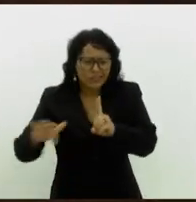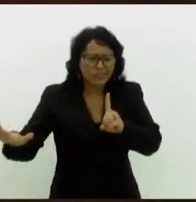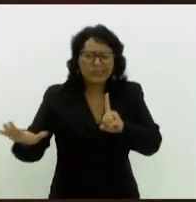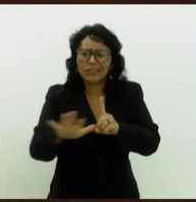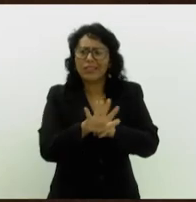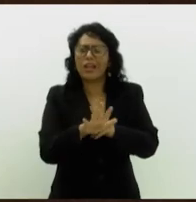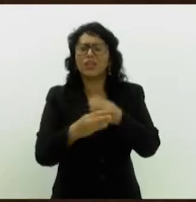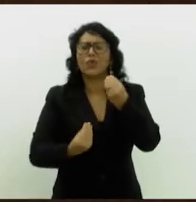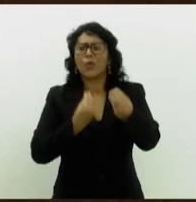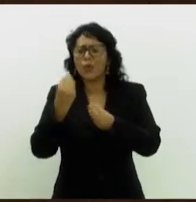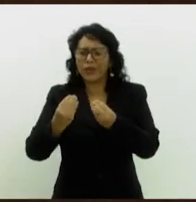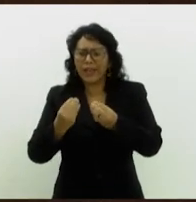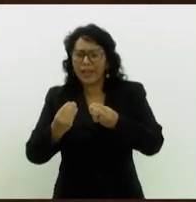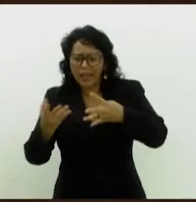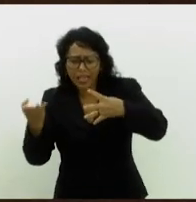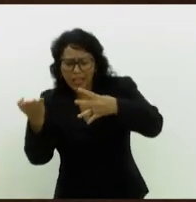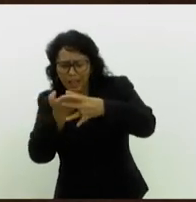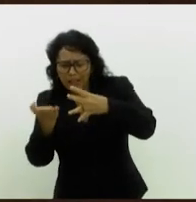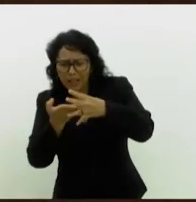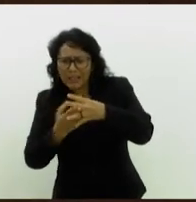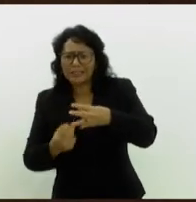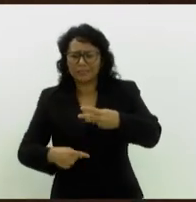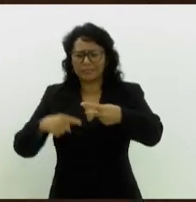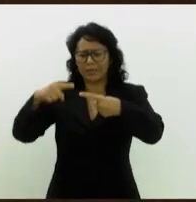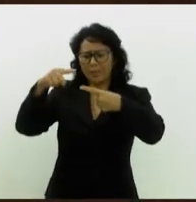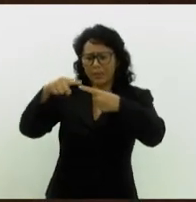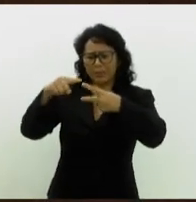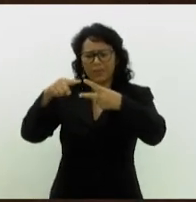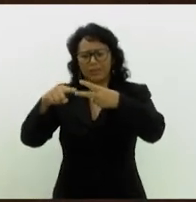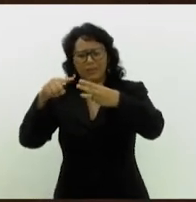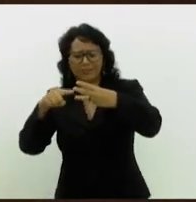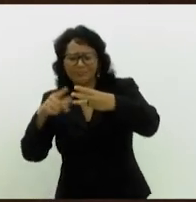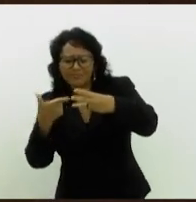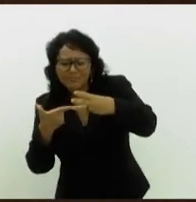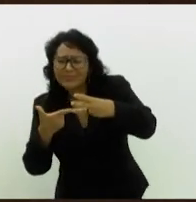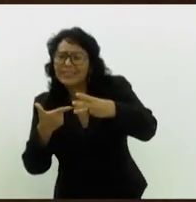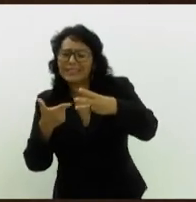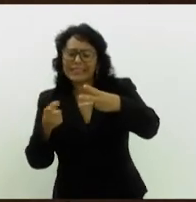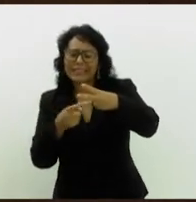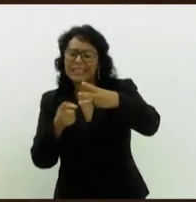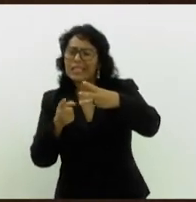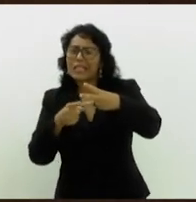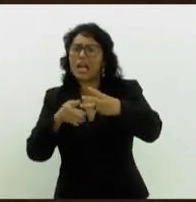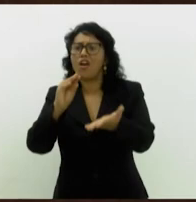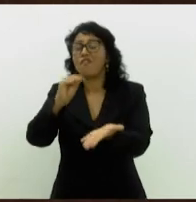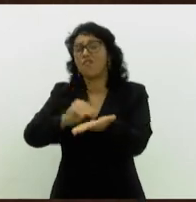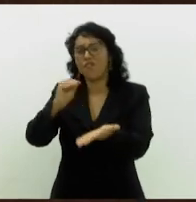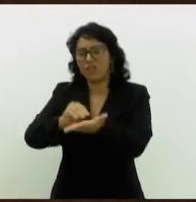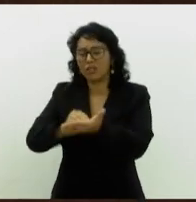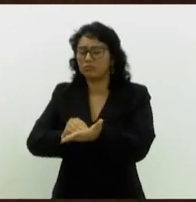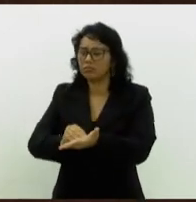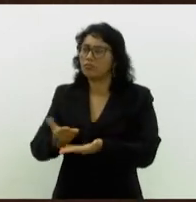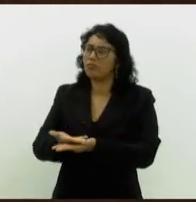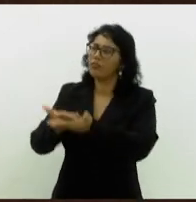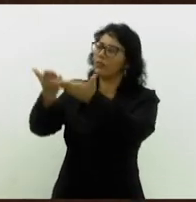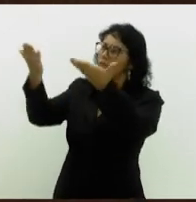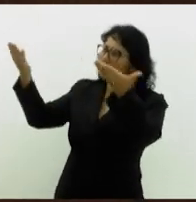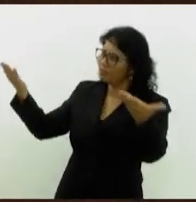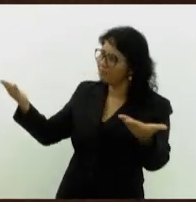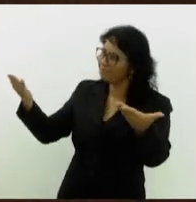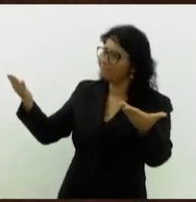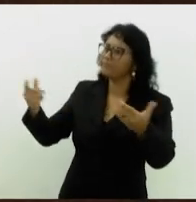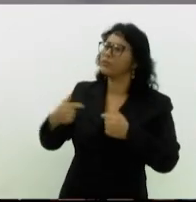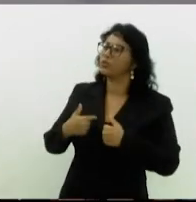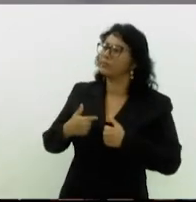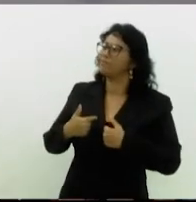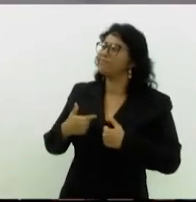e na terceira parcela da recomposição salarial estamos aqui prestando a nossa solidariedade aos servidores do Forte perd e de todos